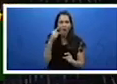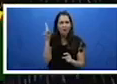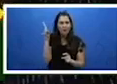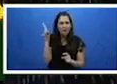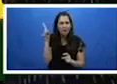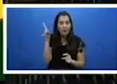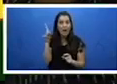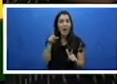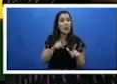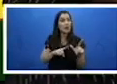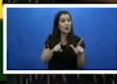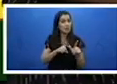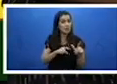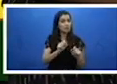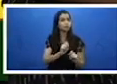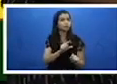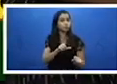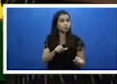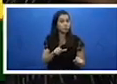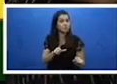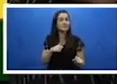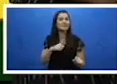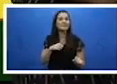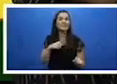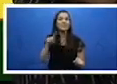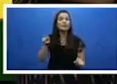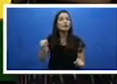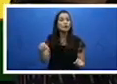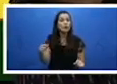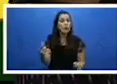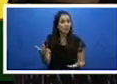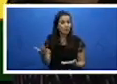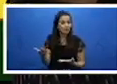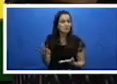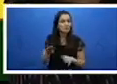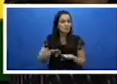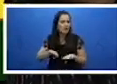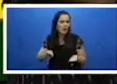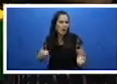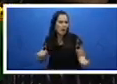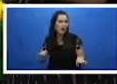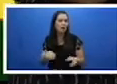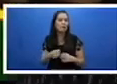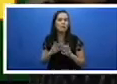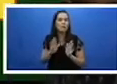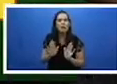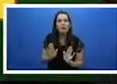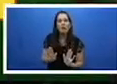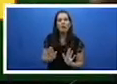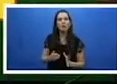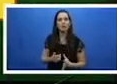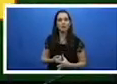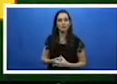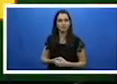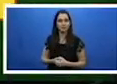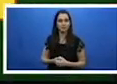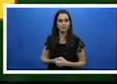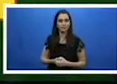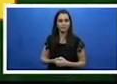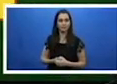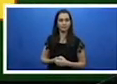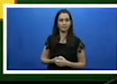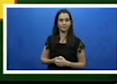maiúscula. Utilizamos a vírgula, tá? Para separar, para dar pausa nos itens.